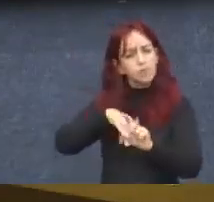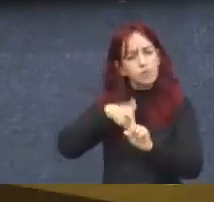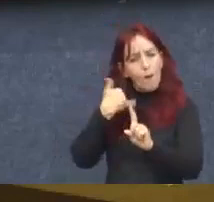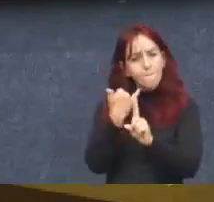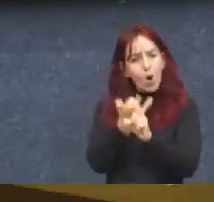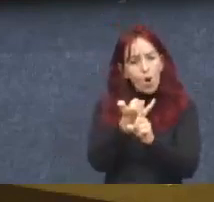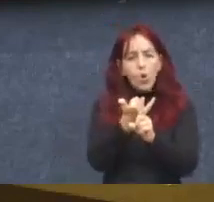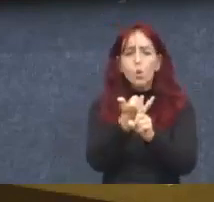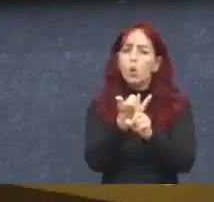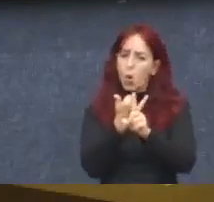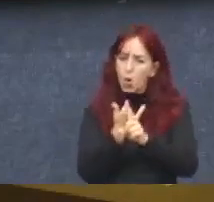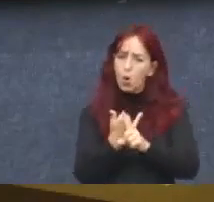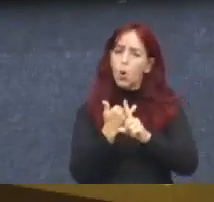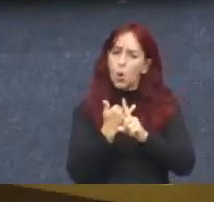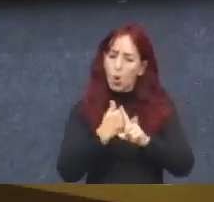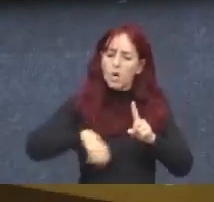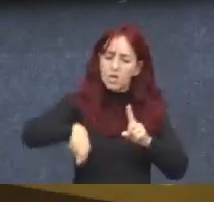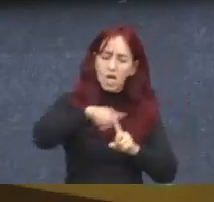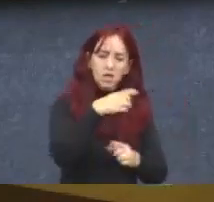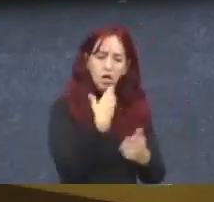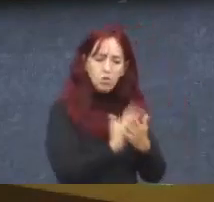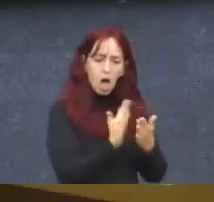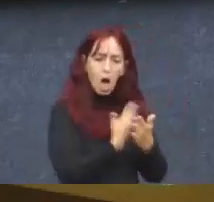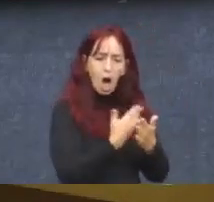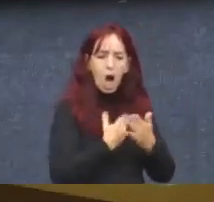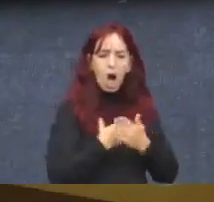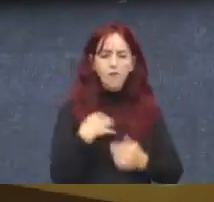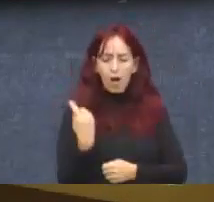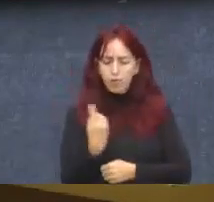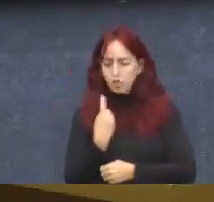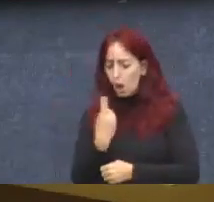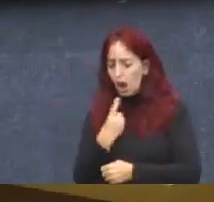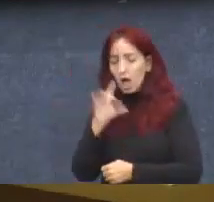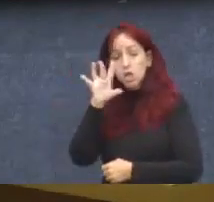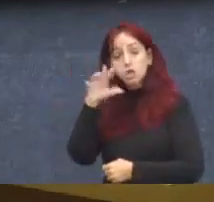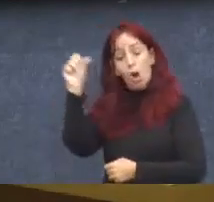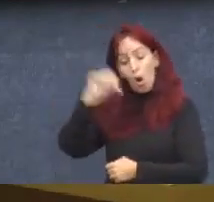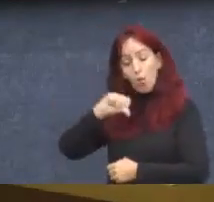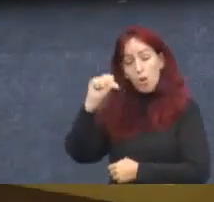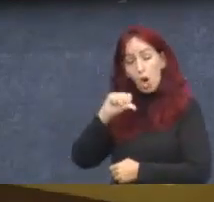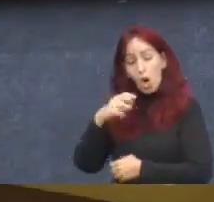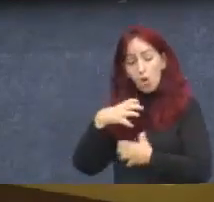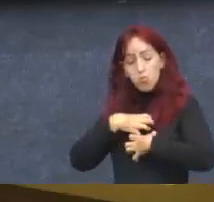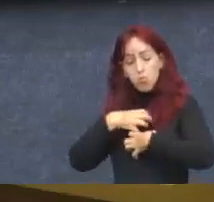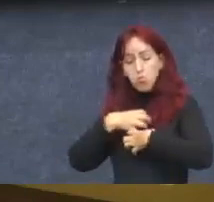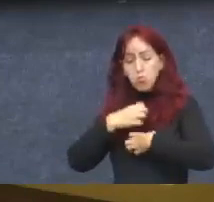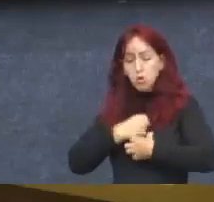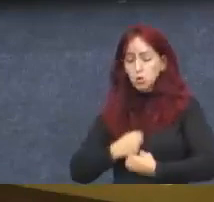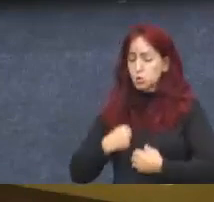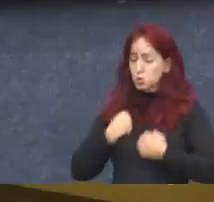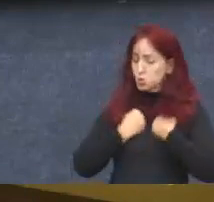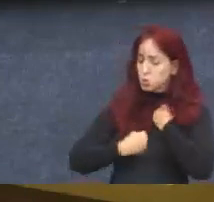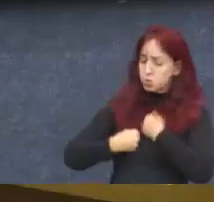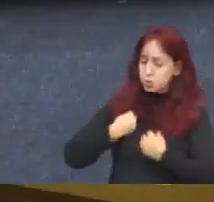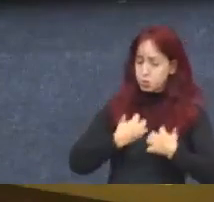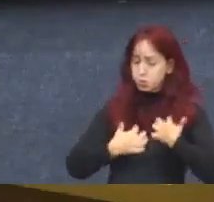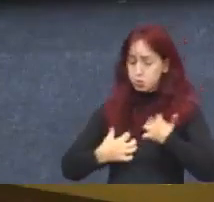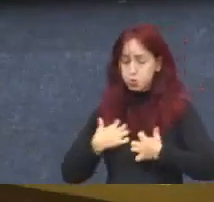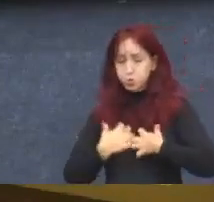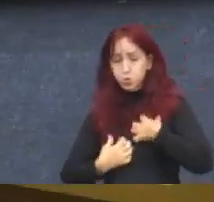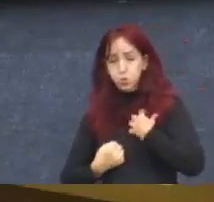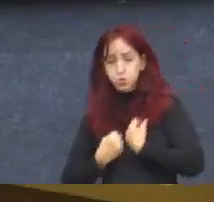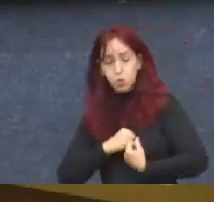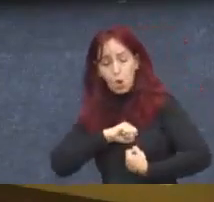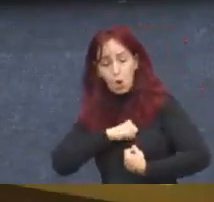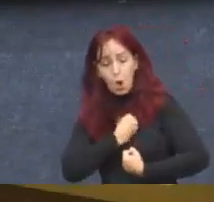aula, ficavam isolados, eram maltratados, e isso só piorava essa sensação de raiva, de revanche e